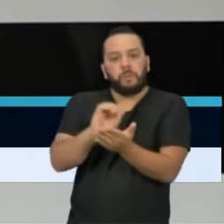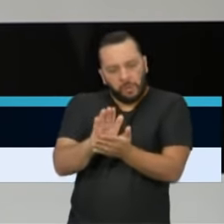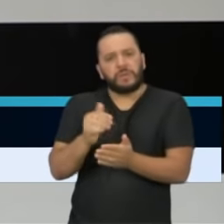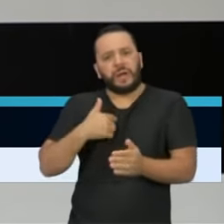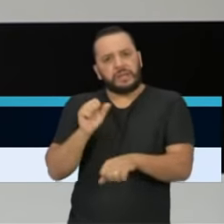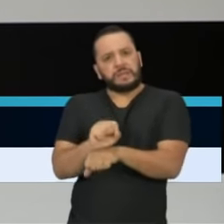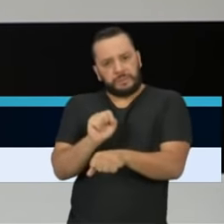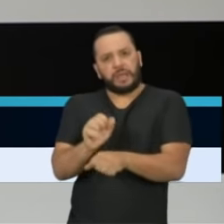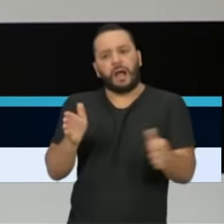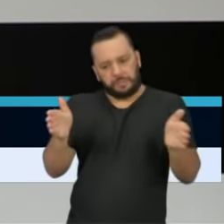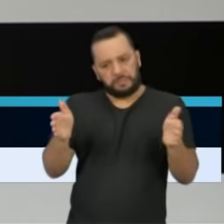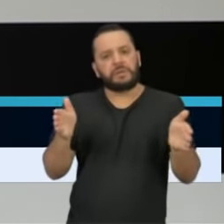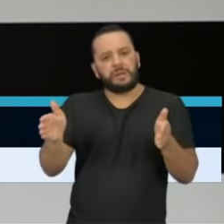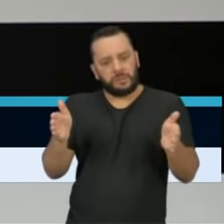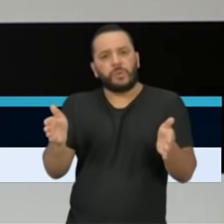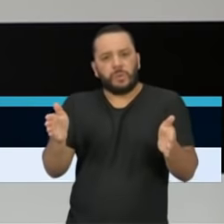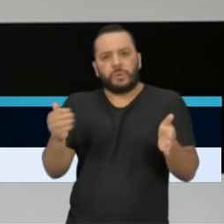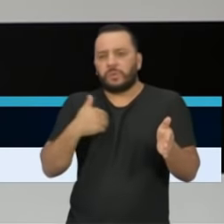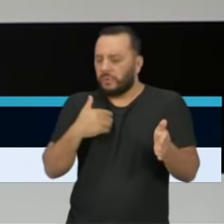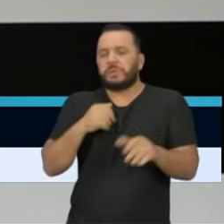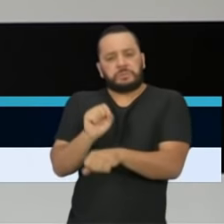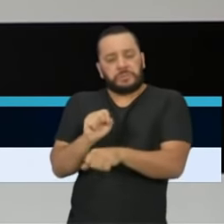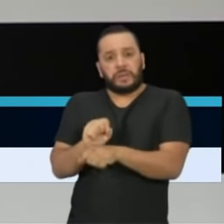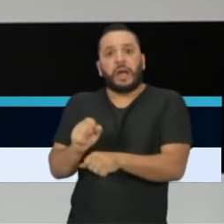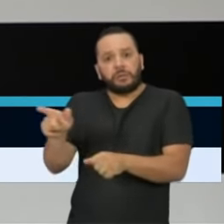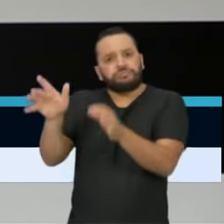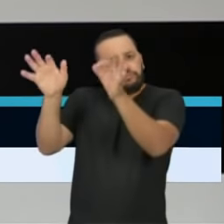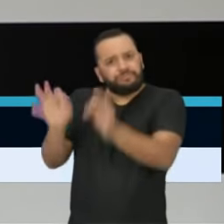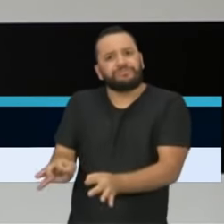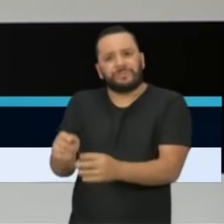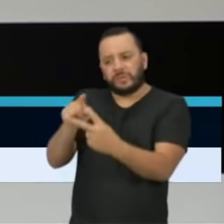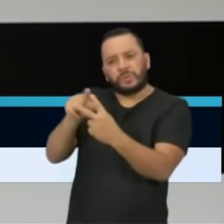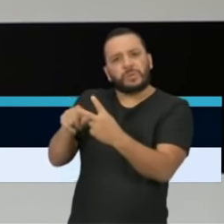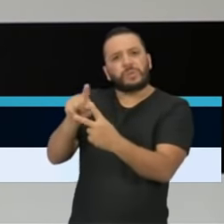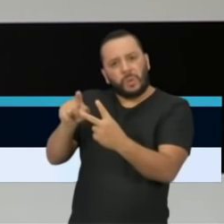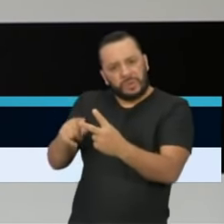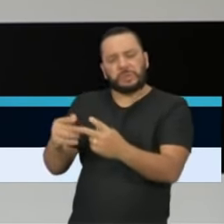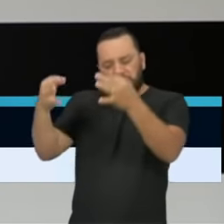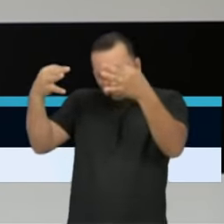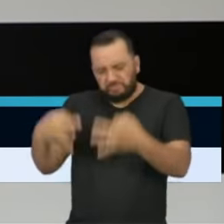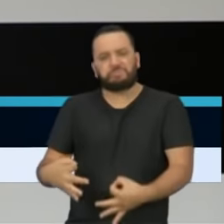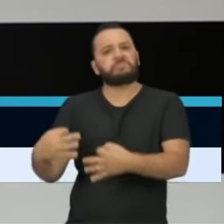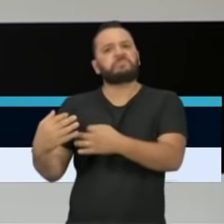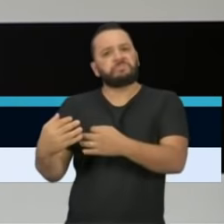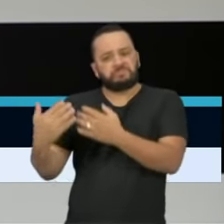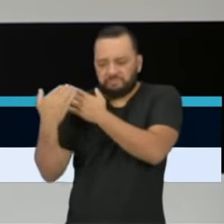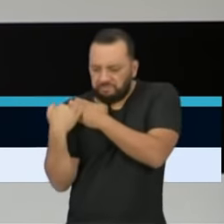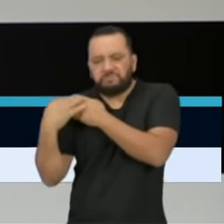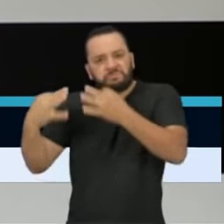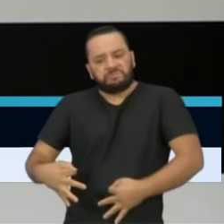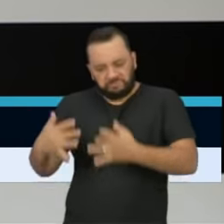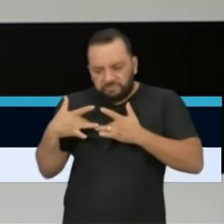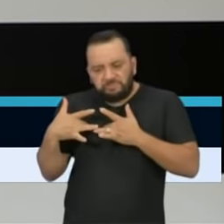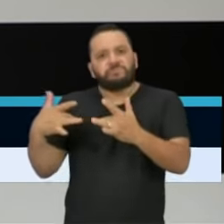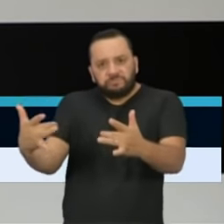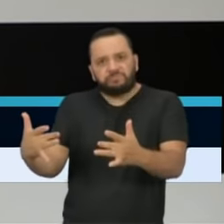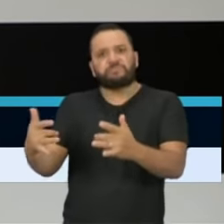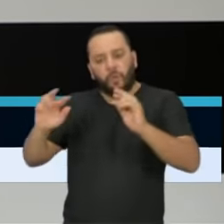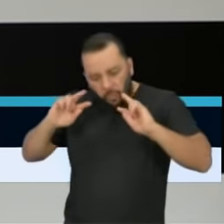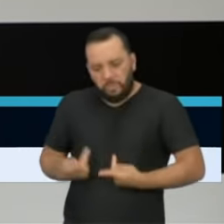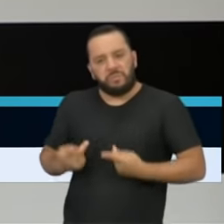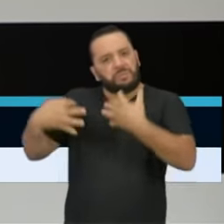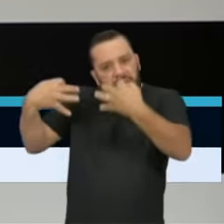desta crise. São dois exemplos de dignidade, de hombridade, de solidariedade e de